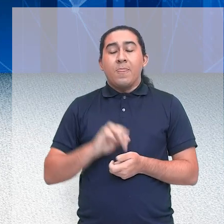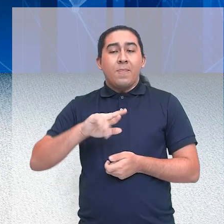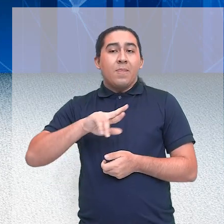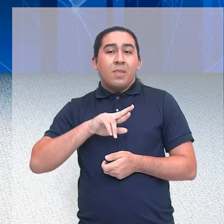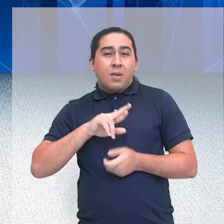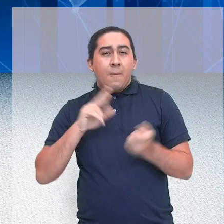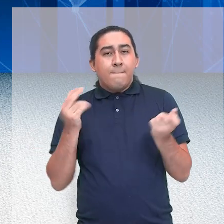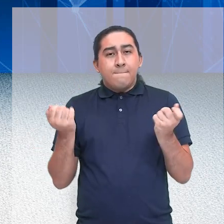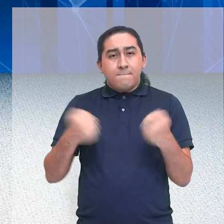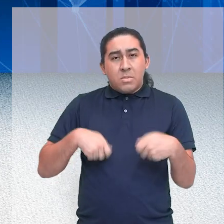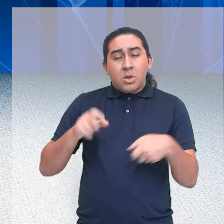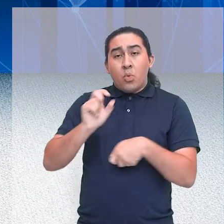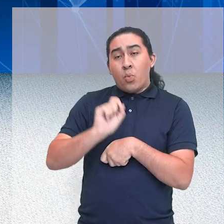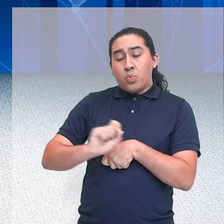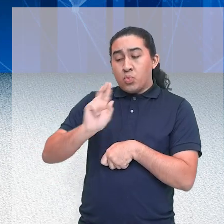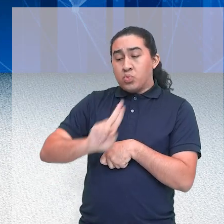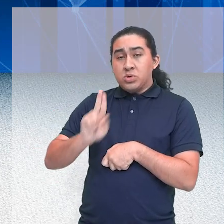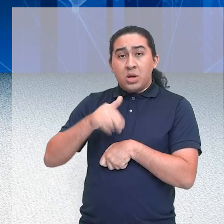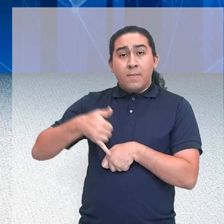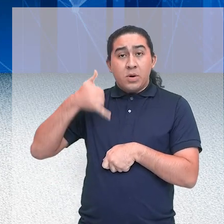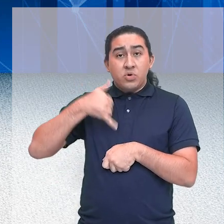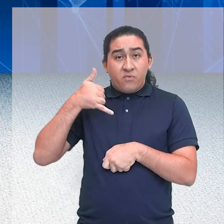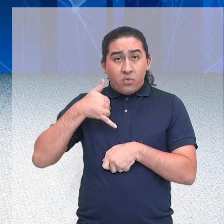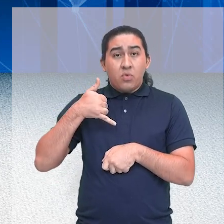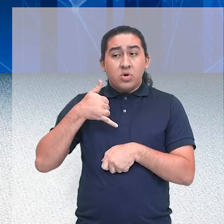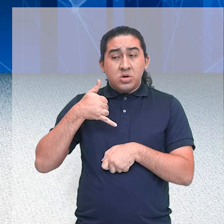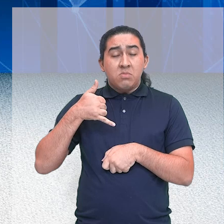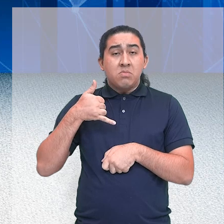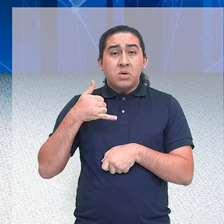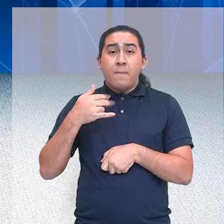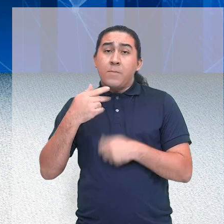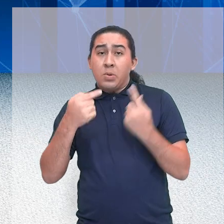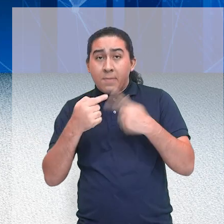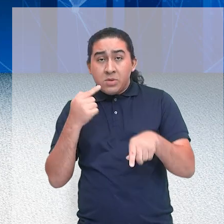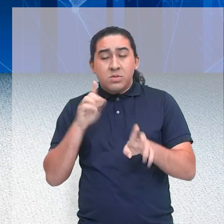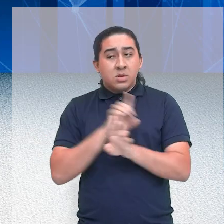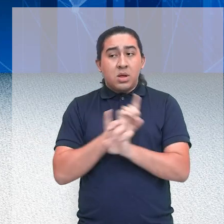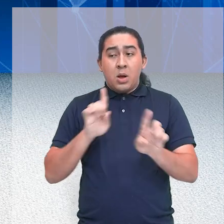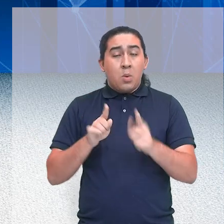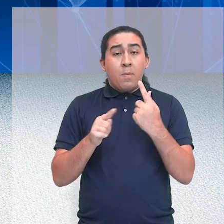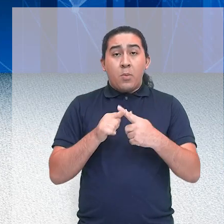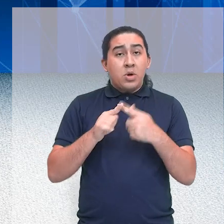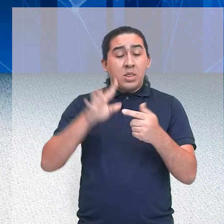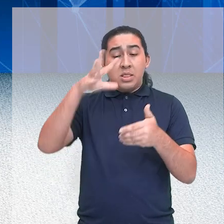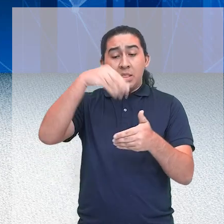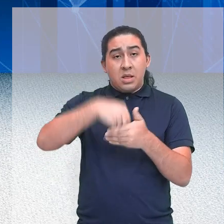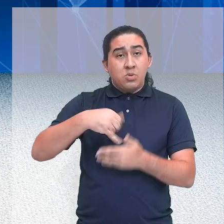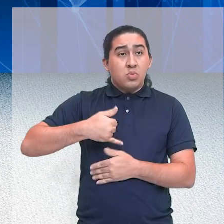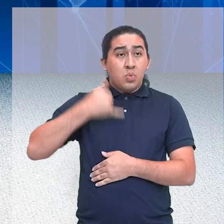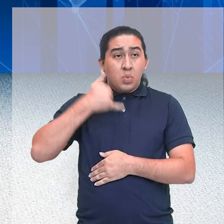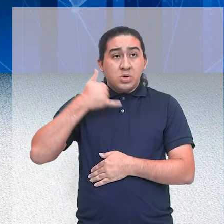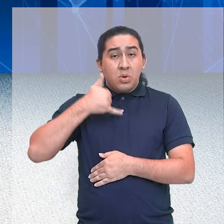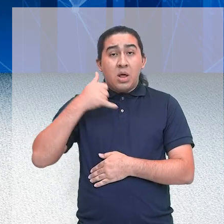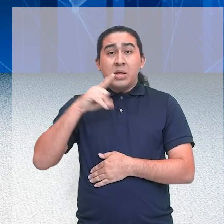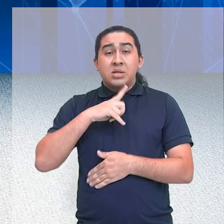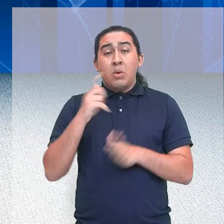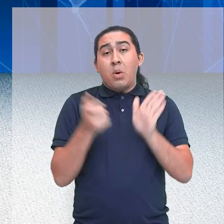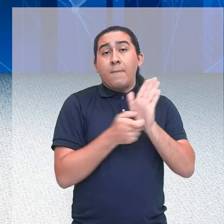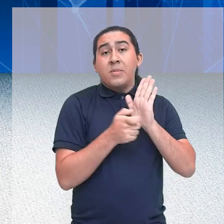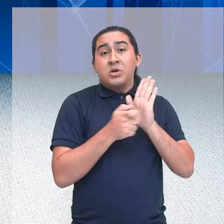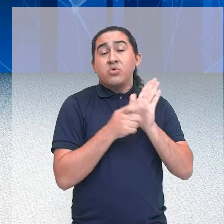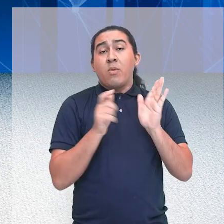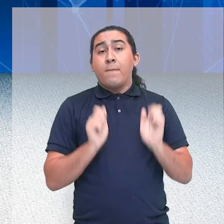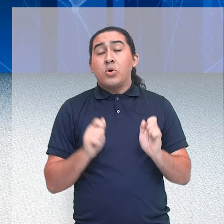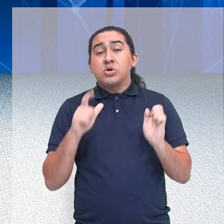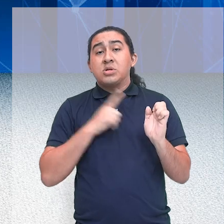de utilizar os smartphones por conta disso, né? Porque nos smartphones vem a função de comando por